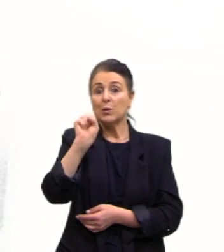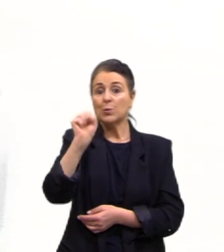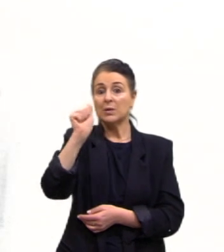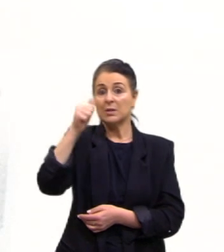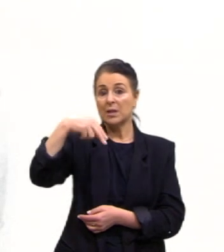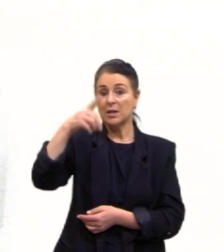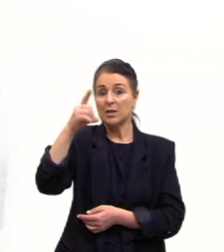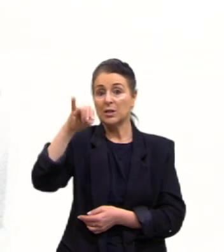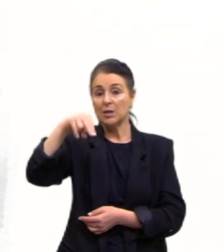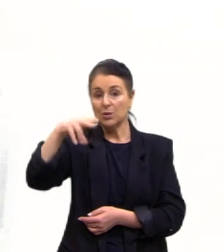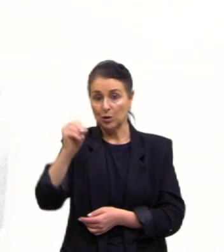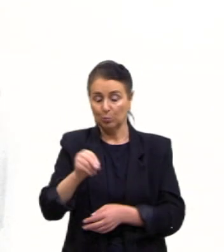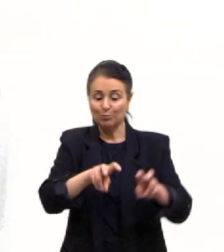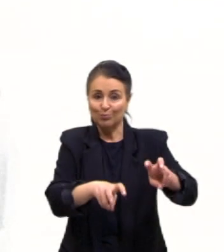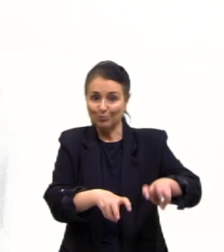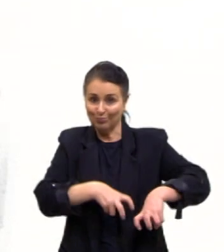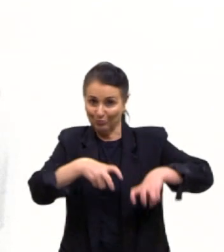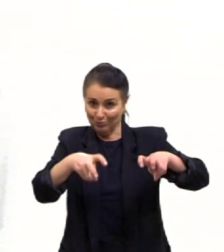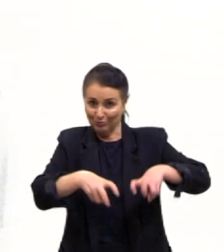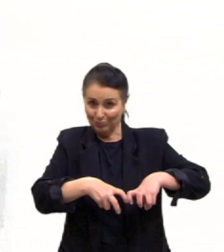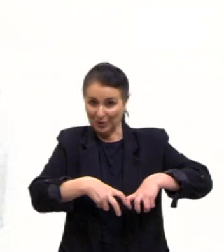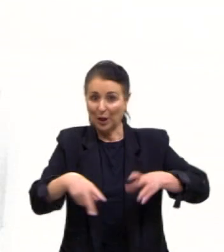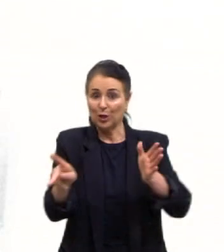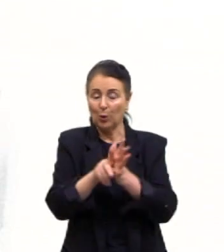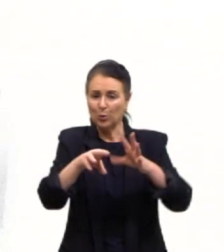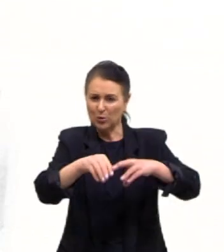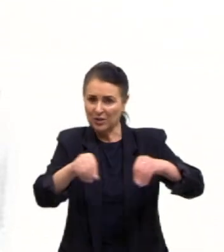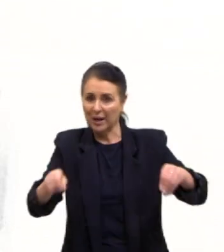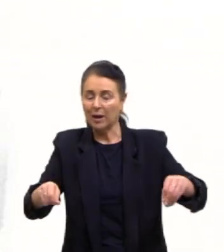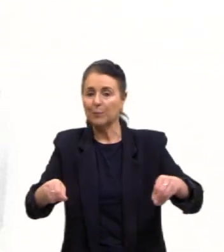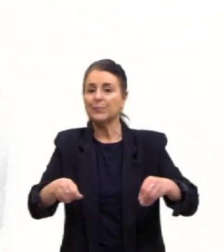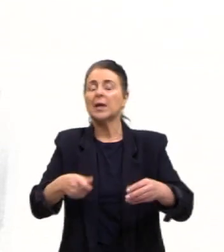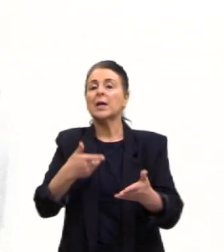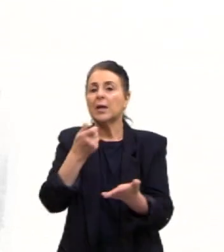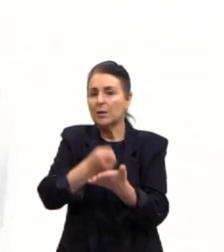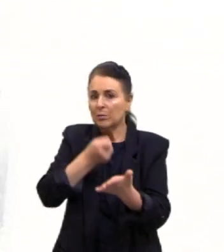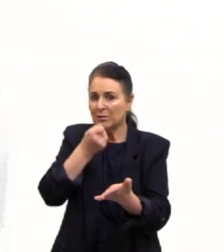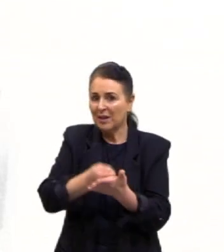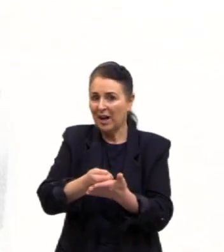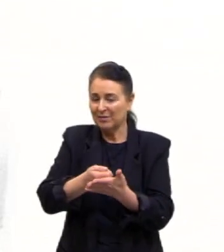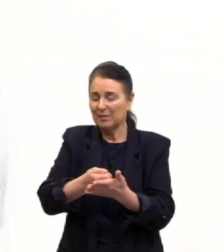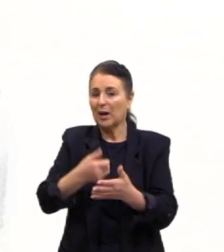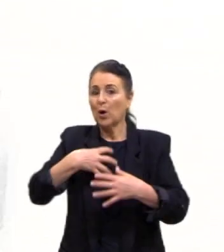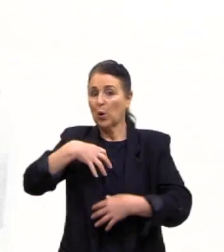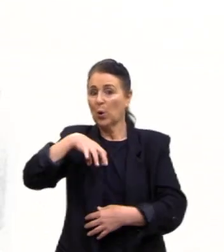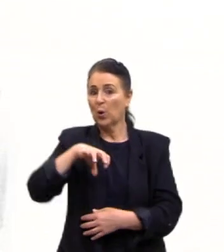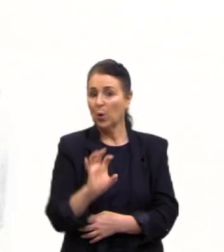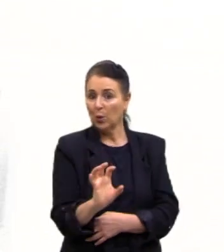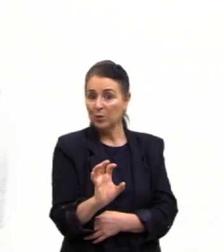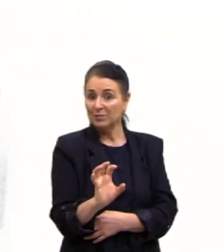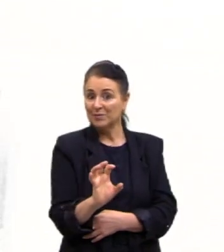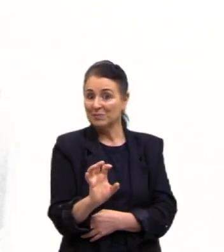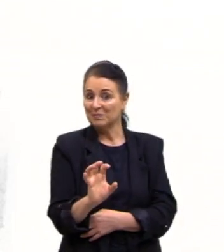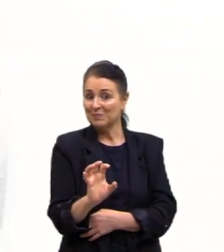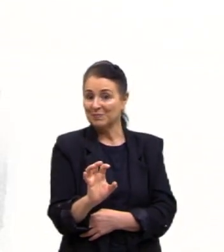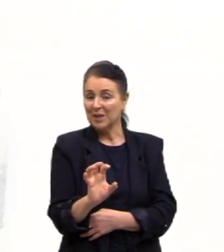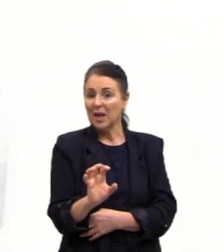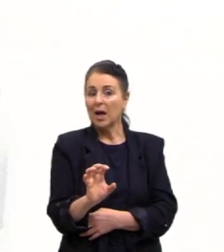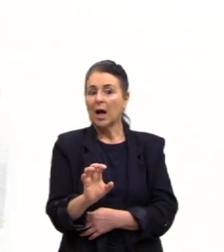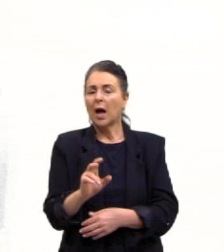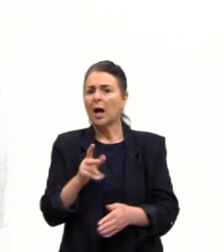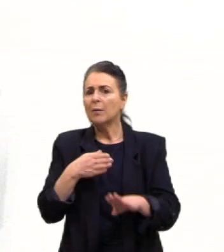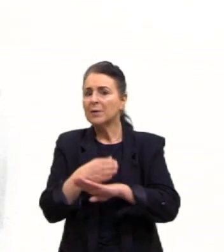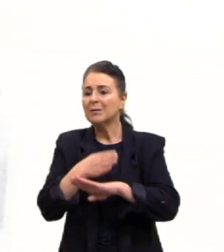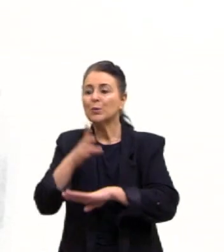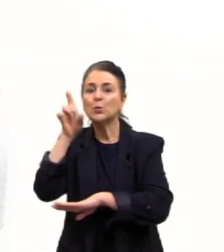lutar né antes da Revolução sandinista lá nos anos 30 40 e ele lutou exatamente contra a presença